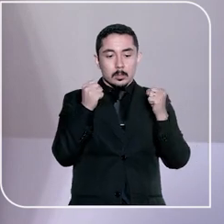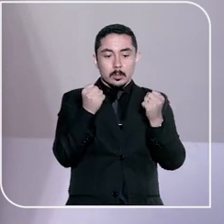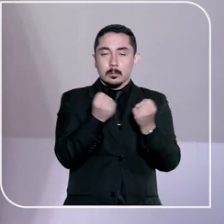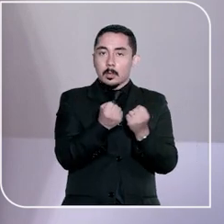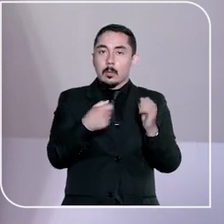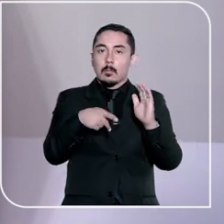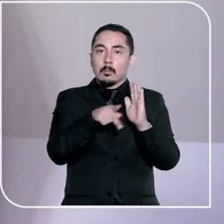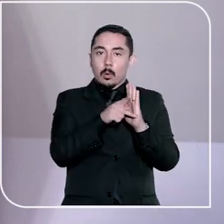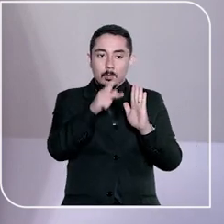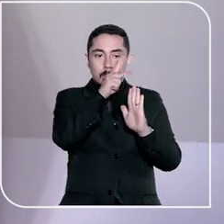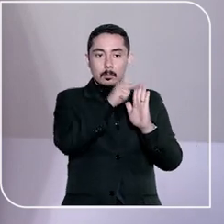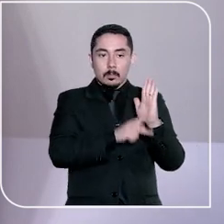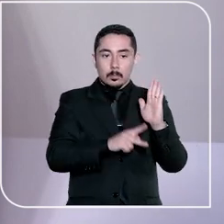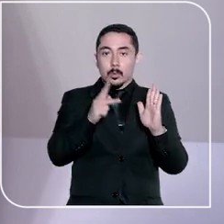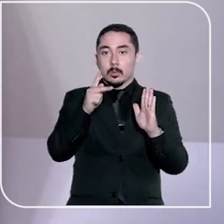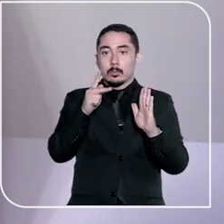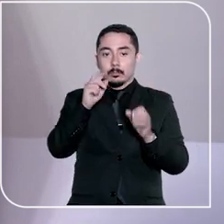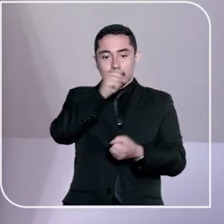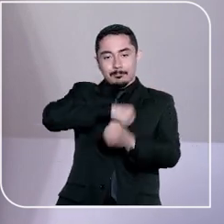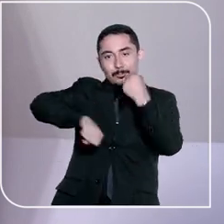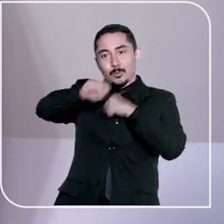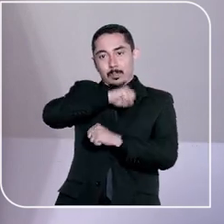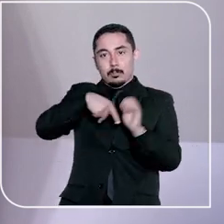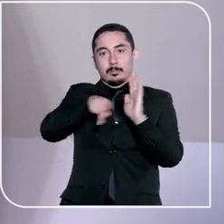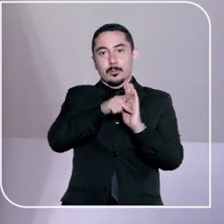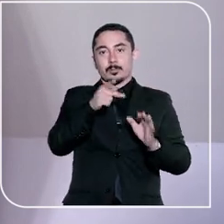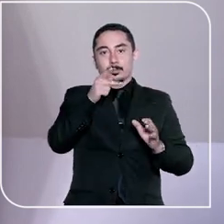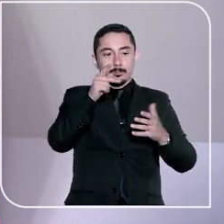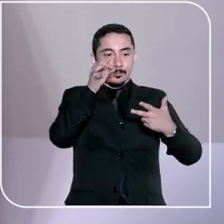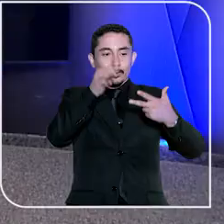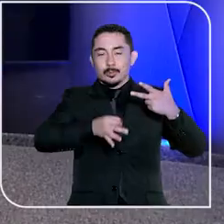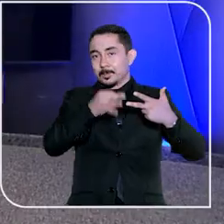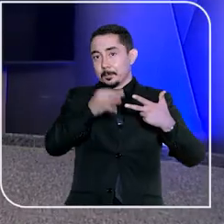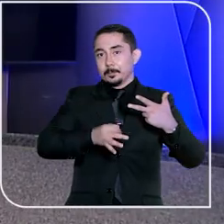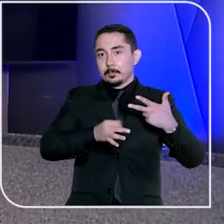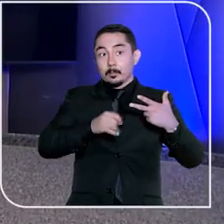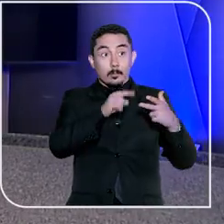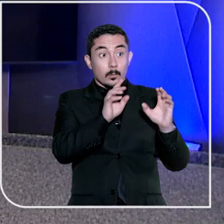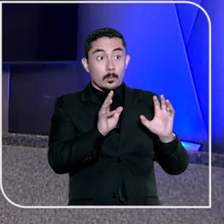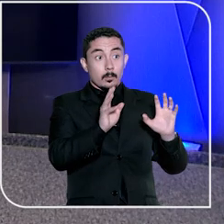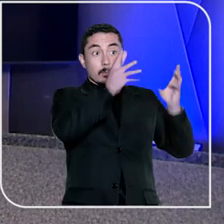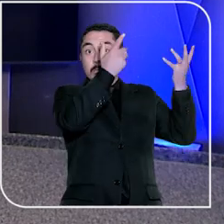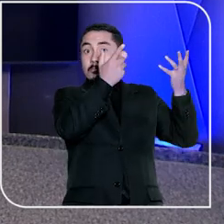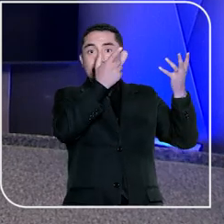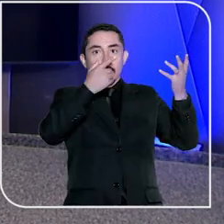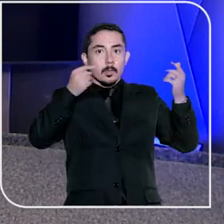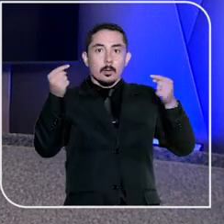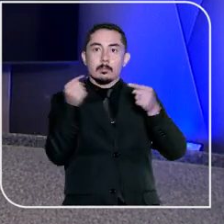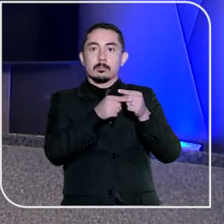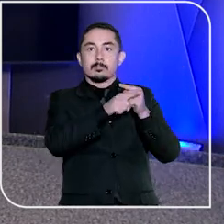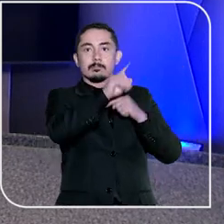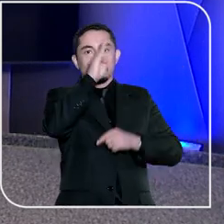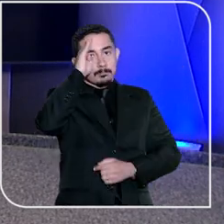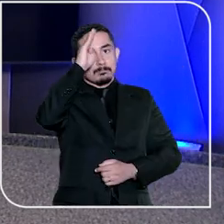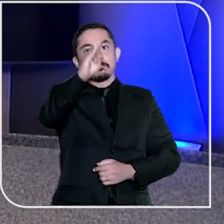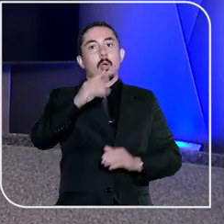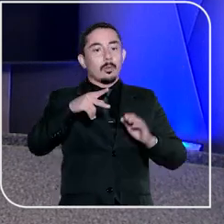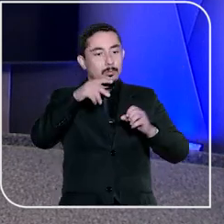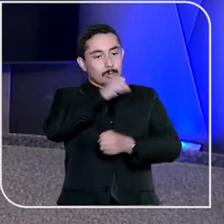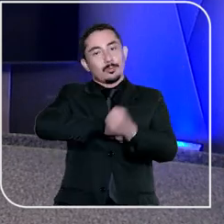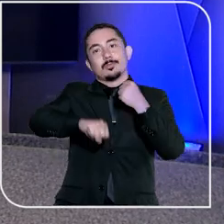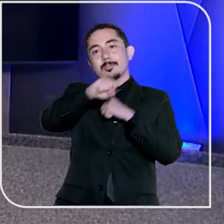planejamento estratégico sustentável do Poder Judiciário o evento que se tornou referência em